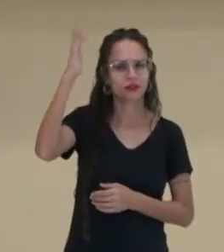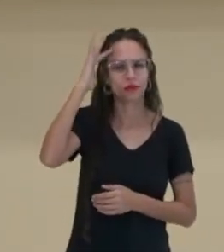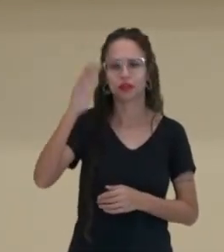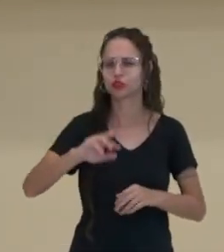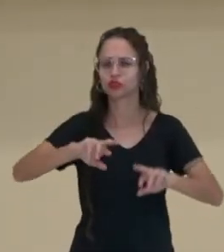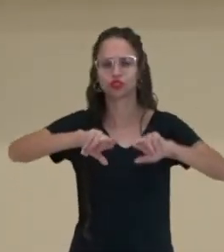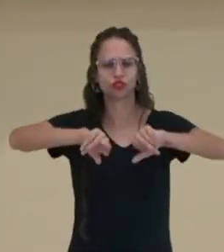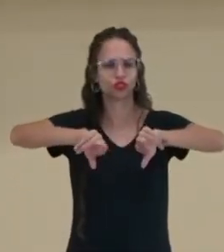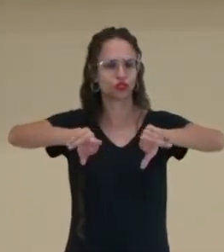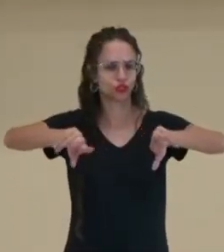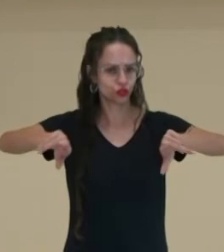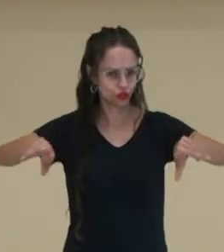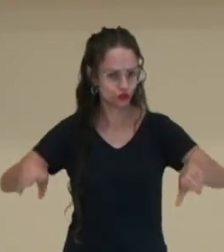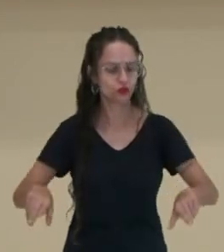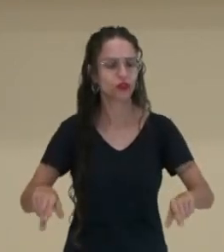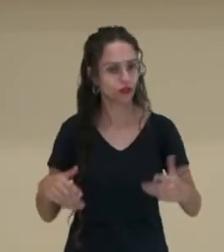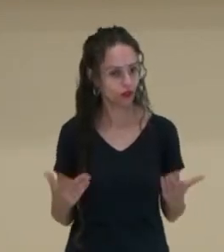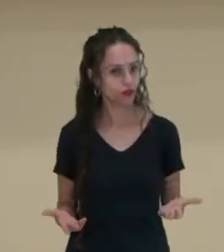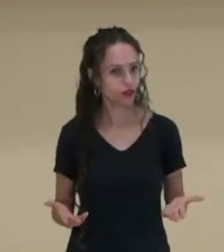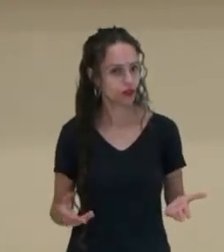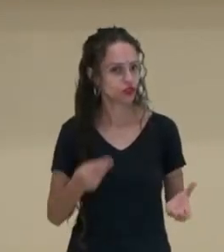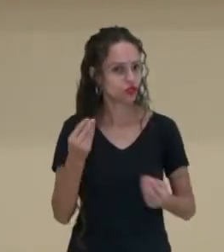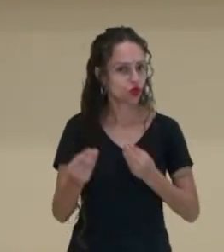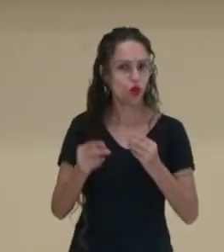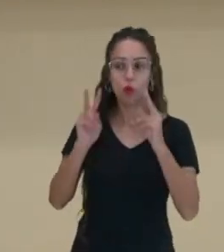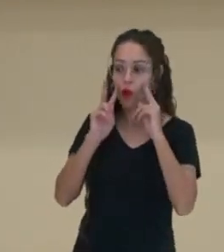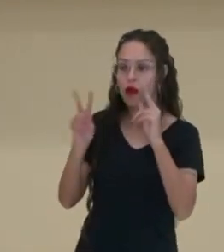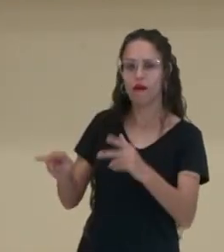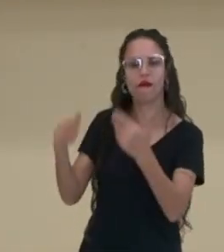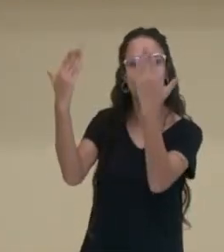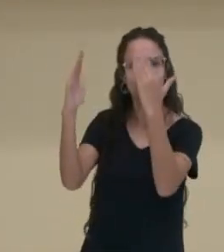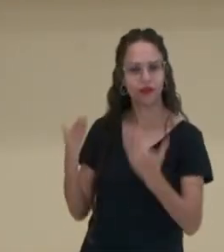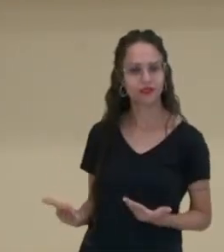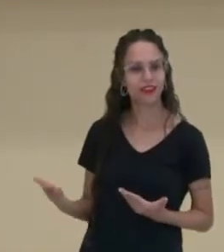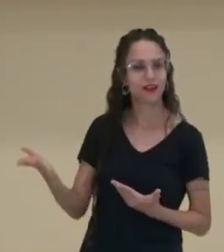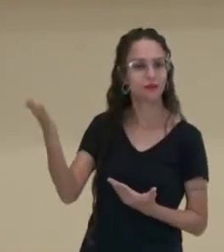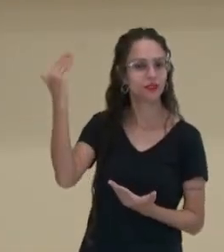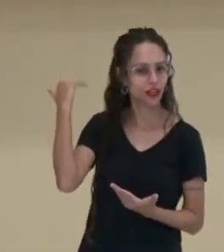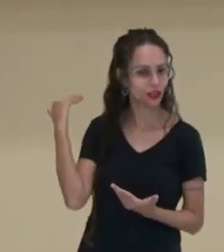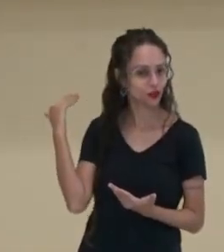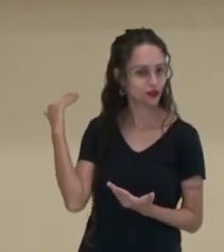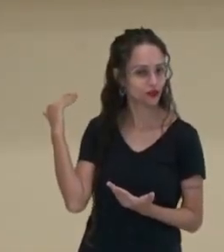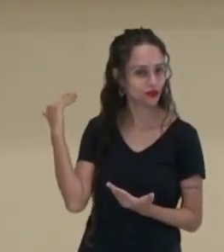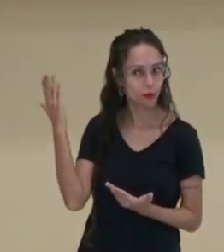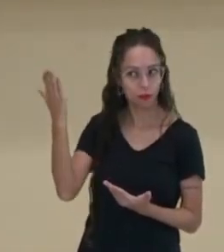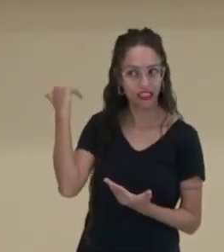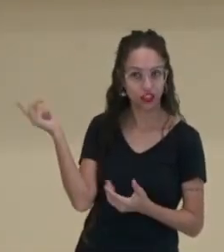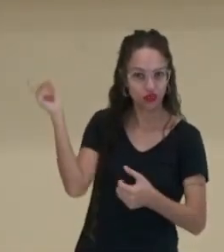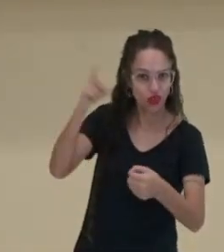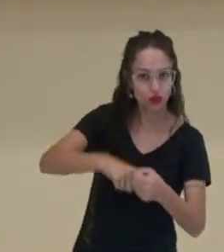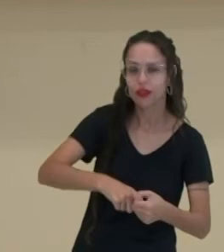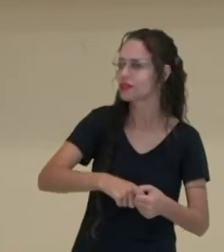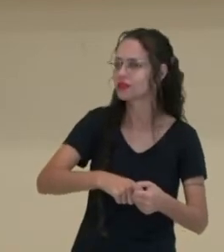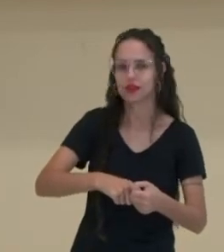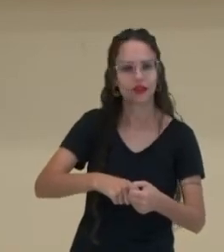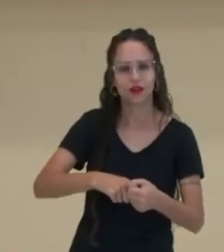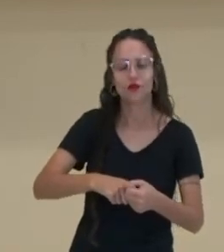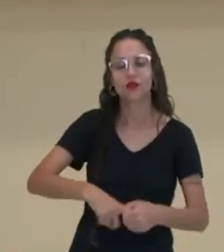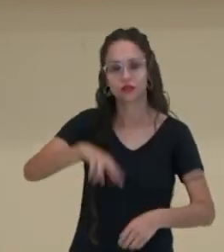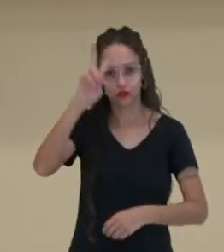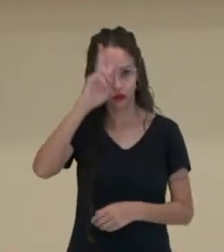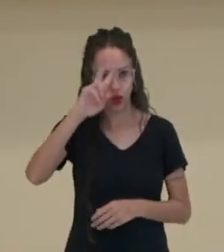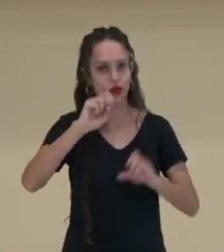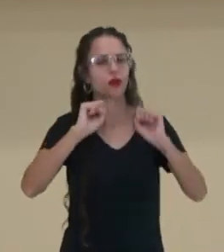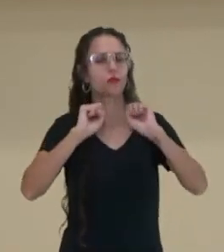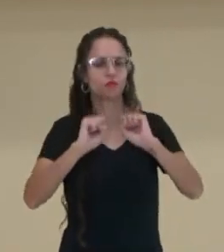formas diferentes de ver a história, ou melhor, o passado. O passado não vai voltar. Mas a história pode